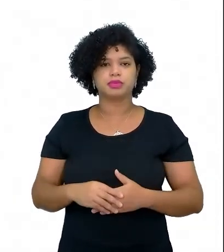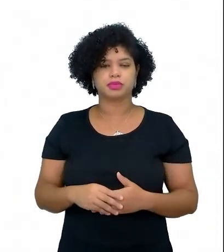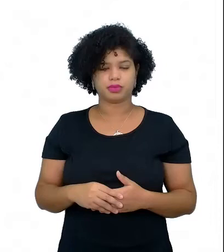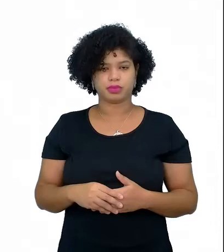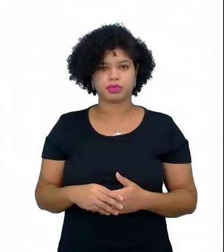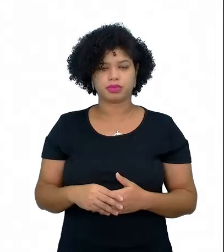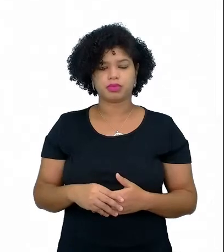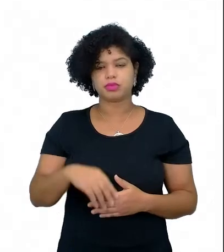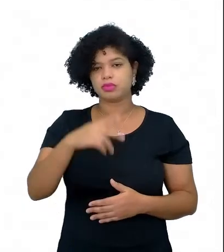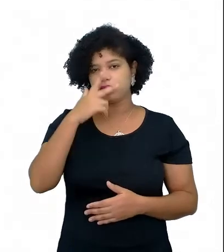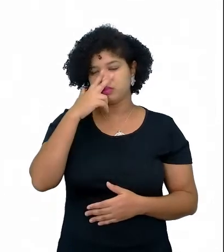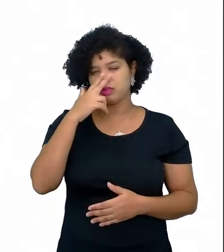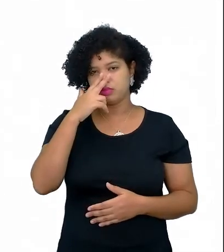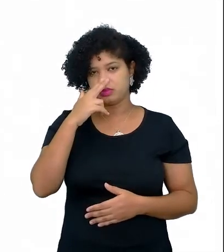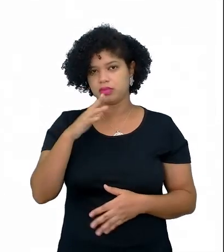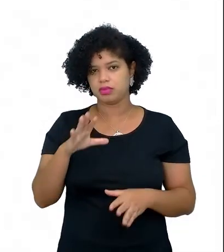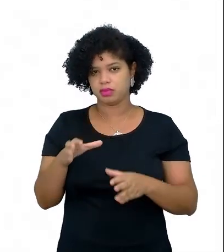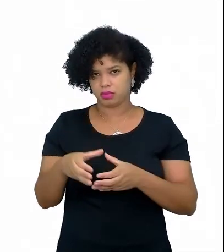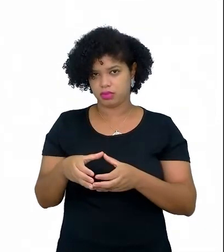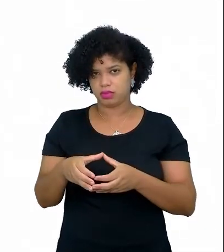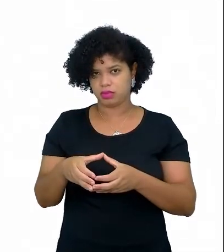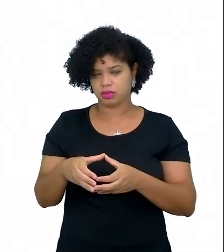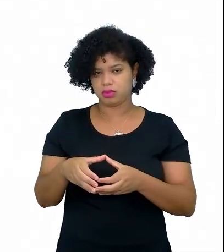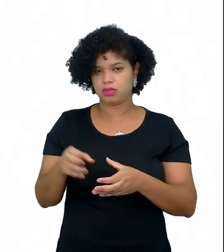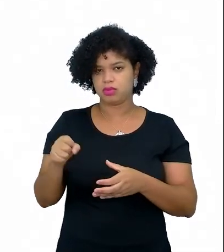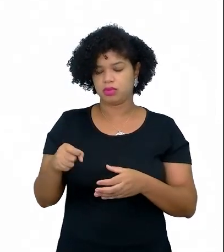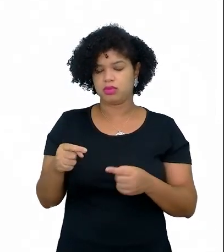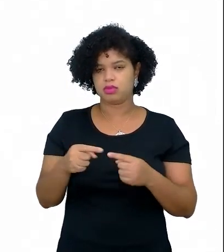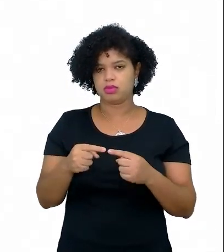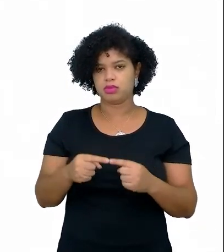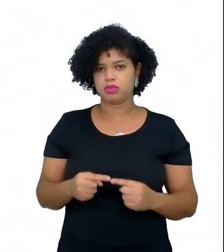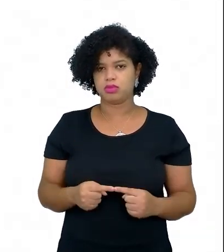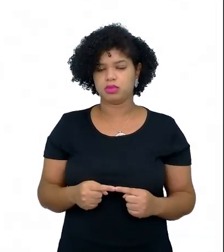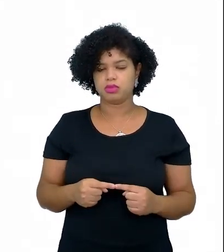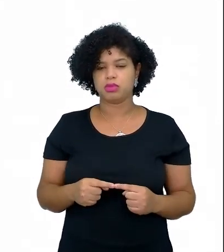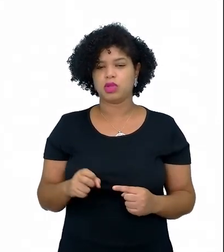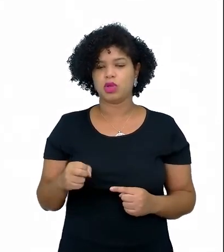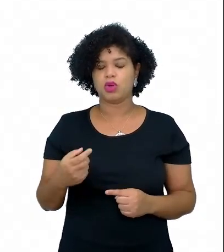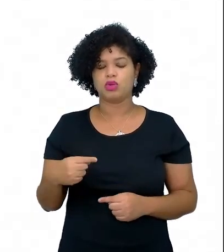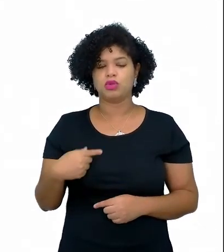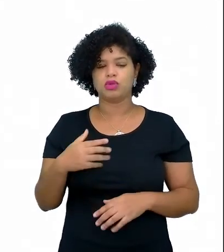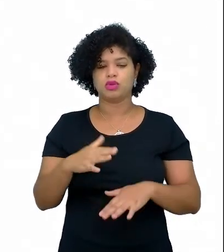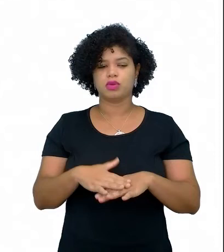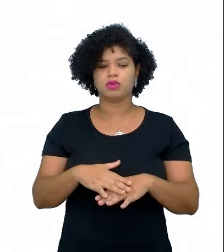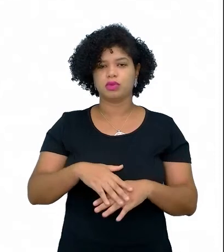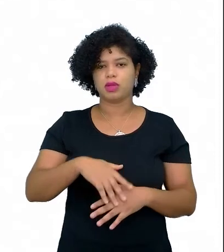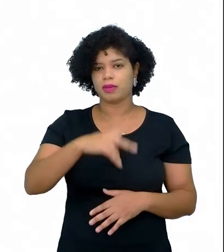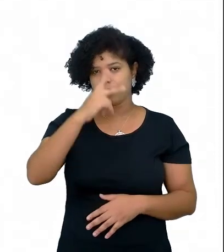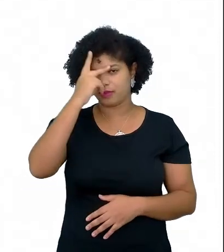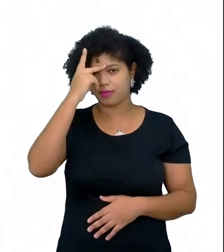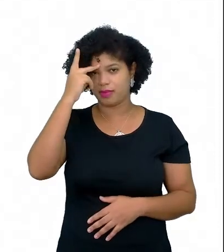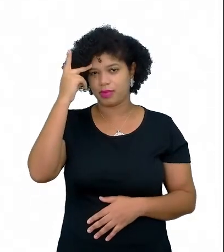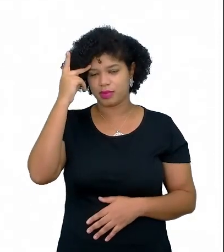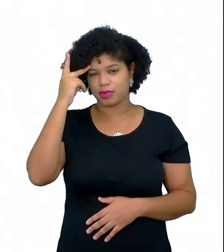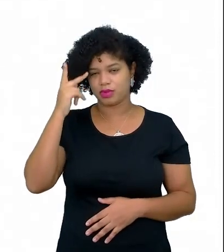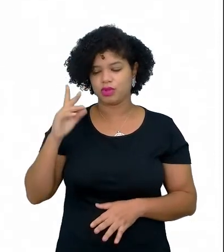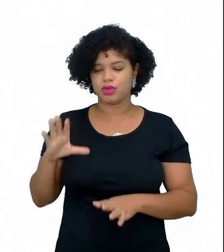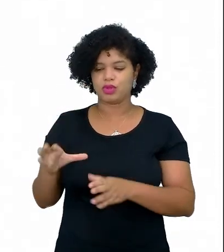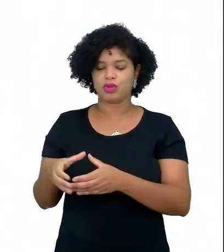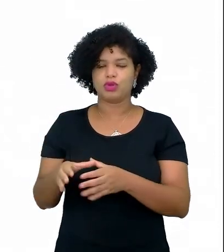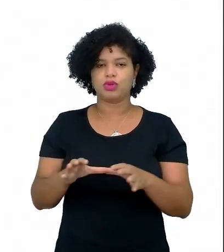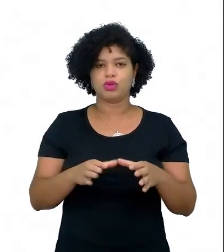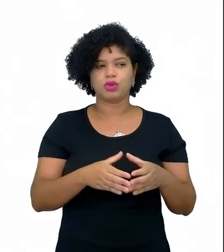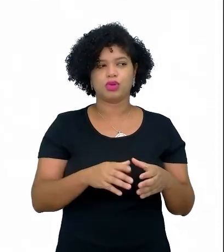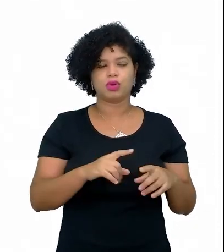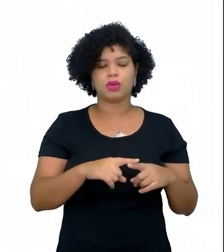Será que esses grupos eles estão rendendo mesmo? Ou será que a gente está só juntando pessoas num determinado local e continuamos